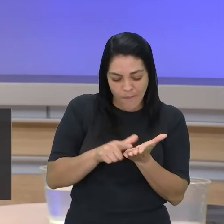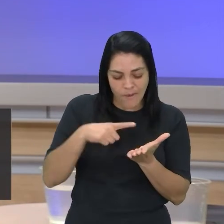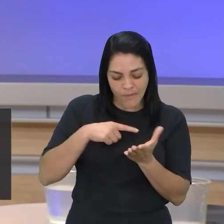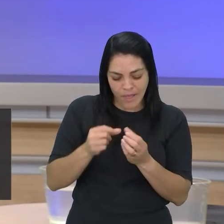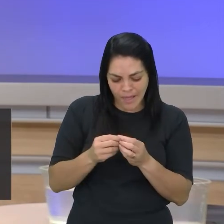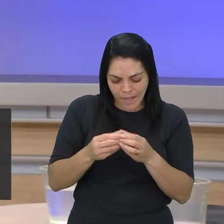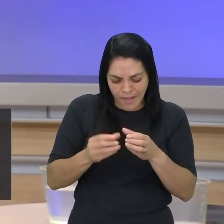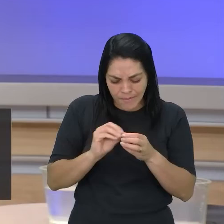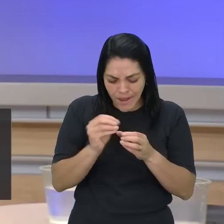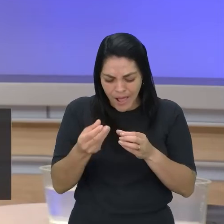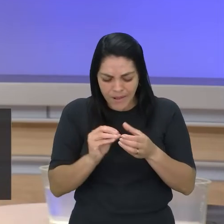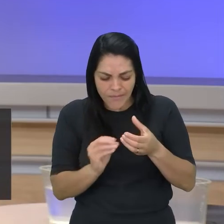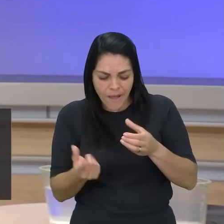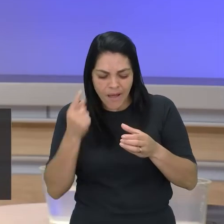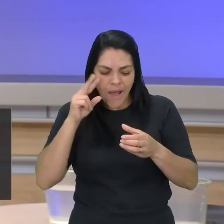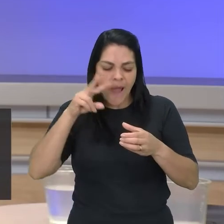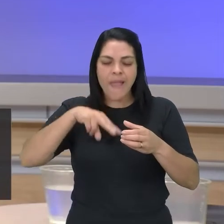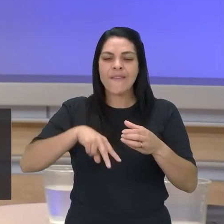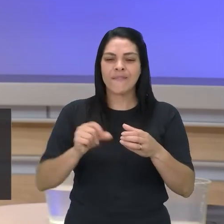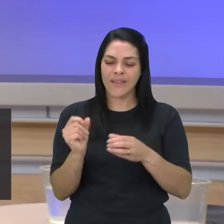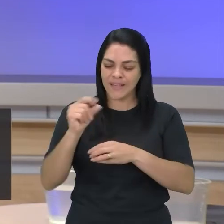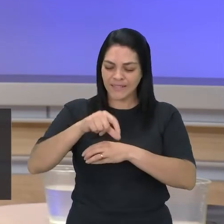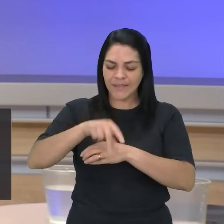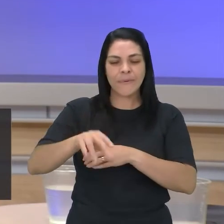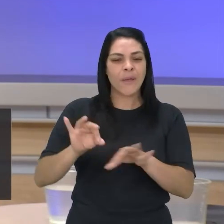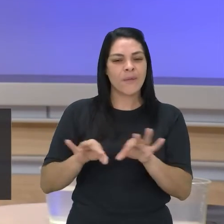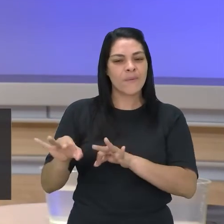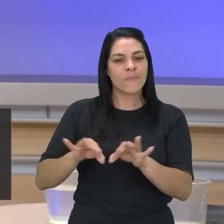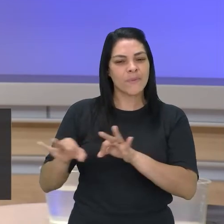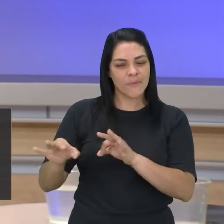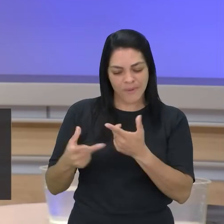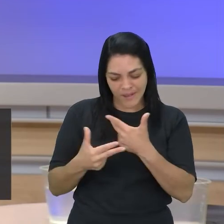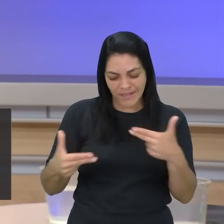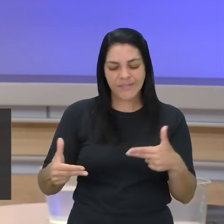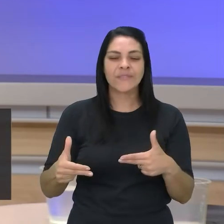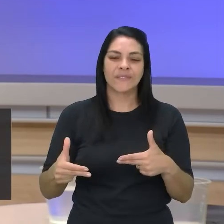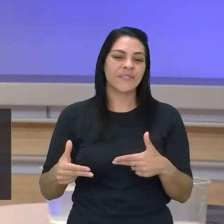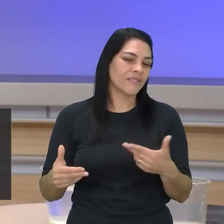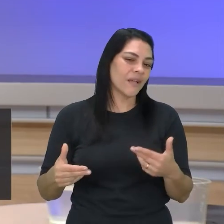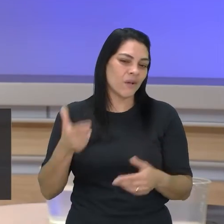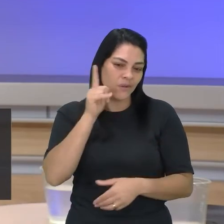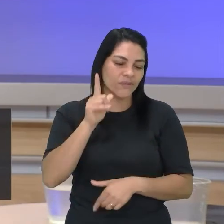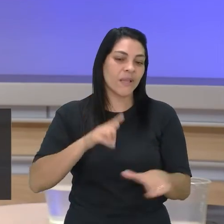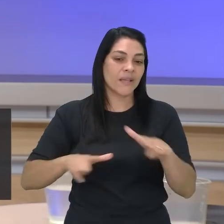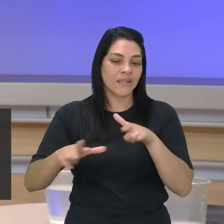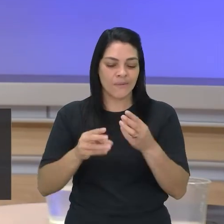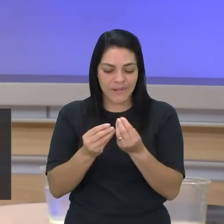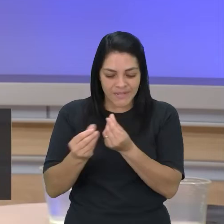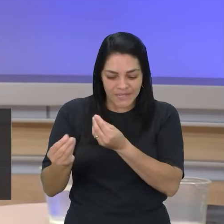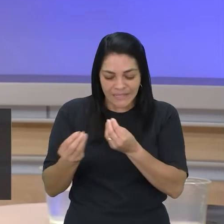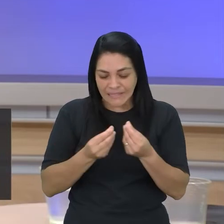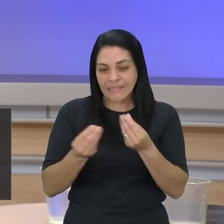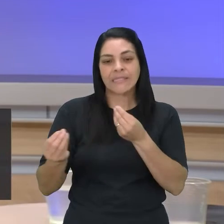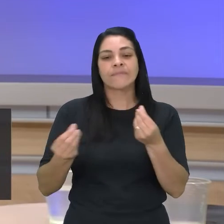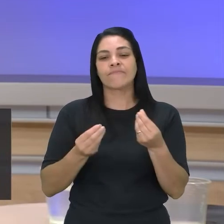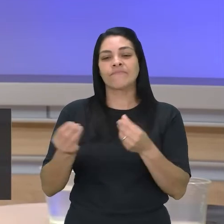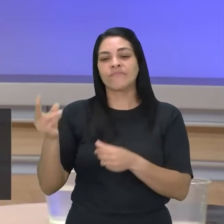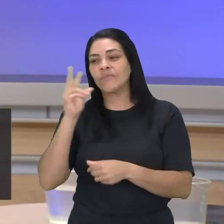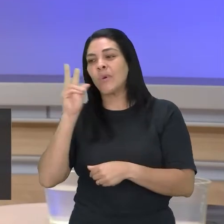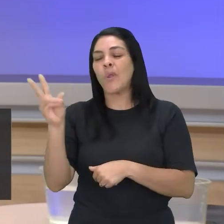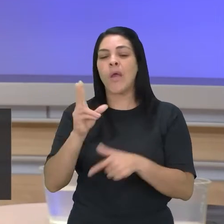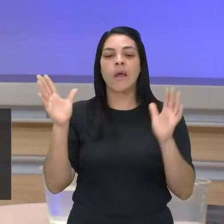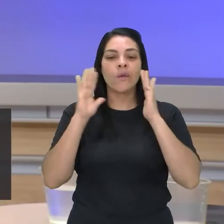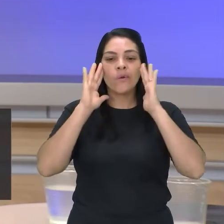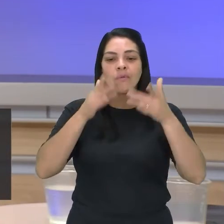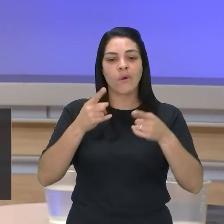que é linda, dá para fazer artesanato, enfim, então a gente trabalha bastante com essa sensibilização, esse olhar, e o quanto que, às vezes,